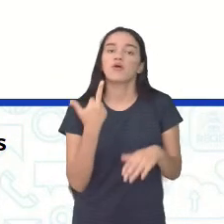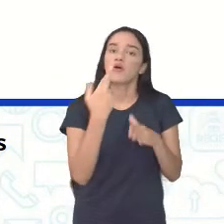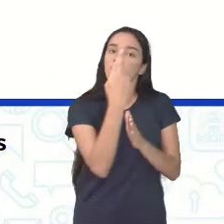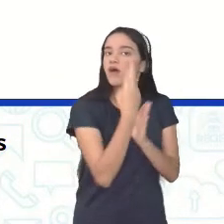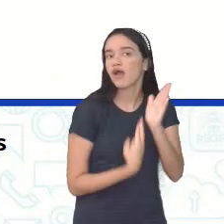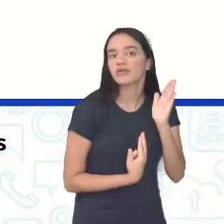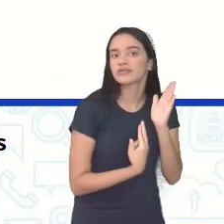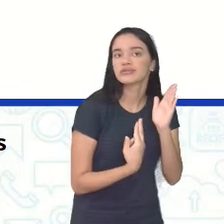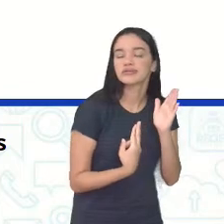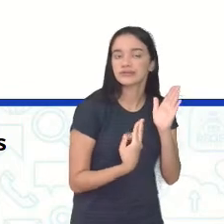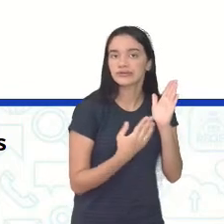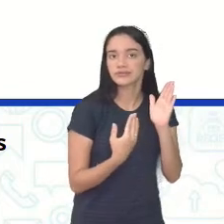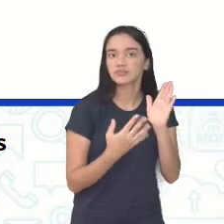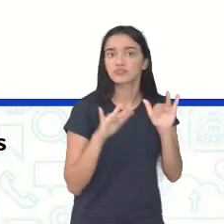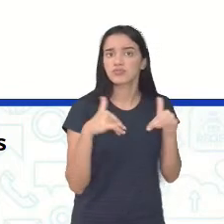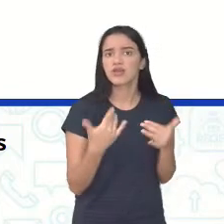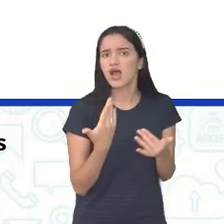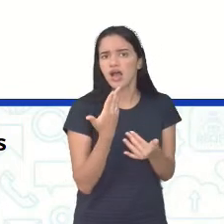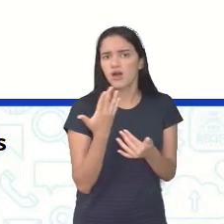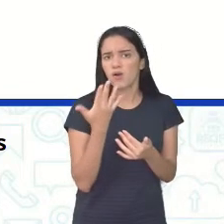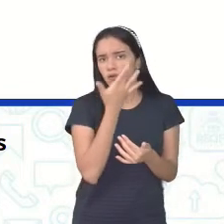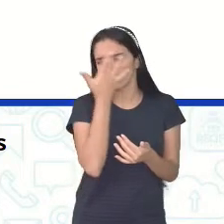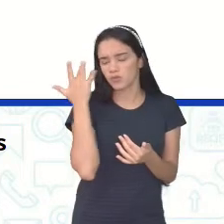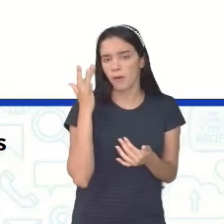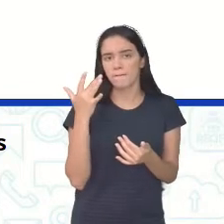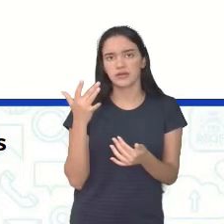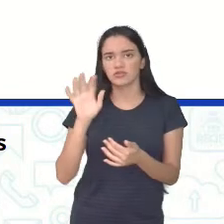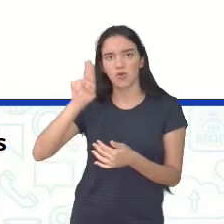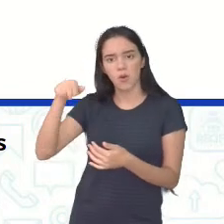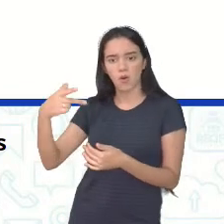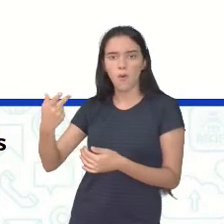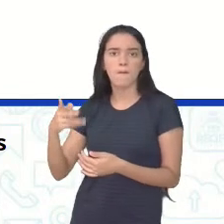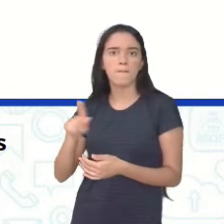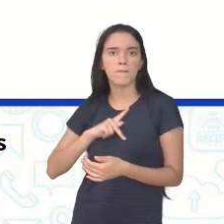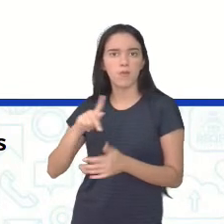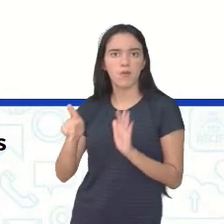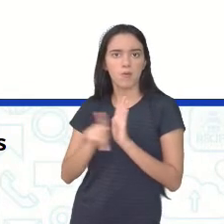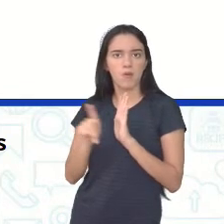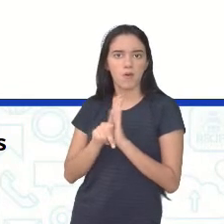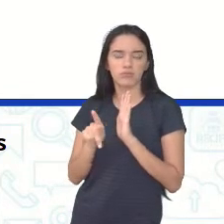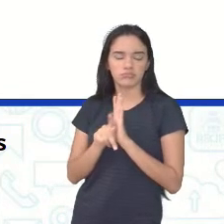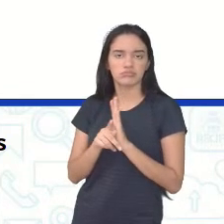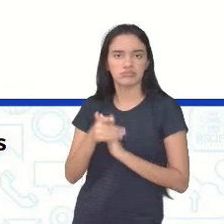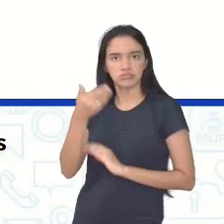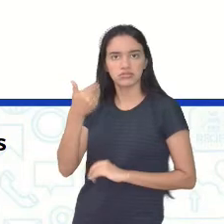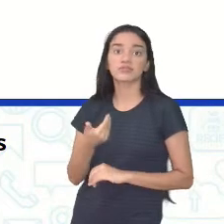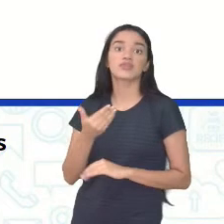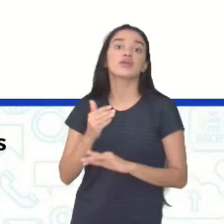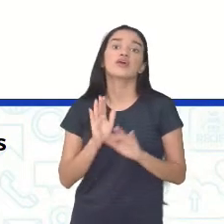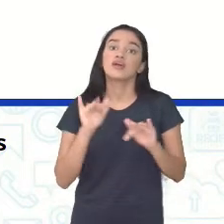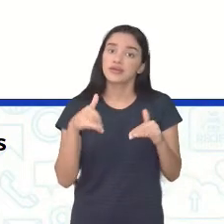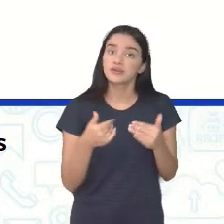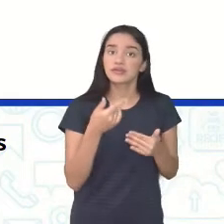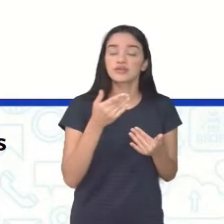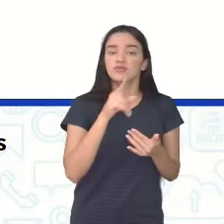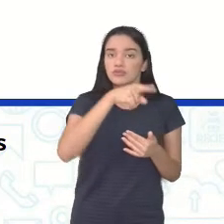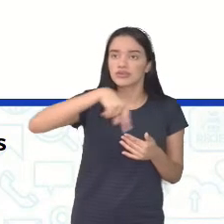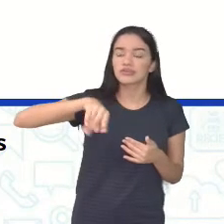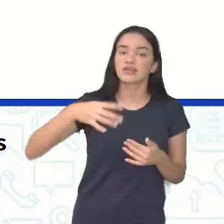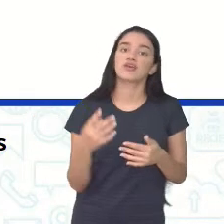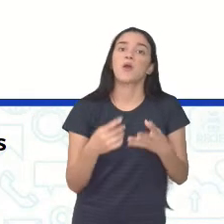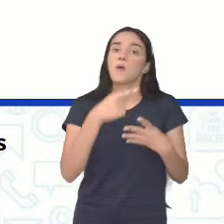do registro e aí eles puderam criar, brincar com esse retrato, trazer a subjetividade, né?